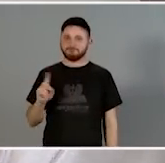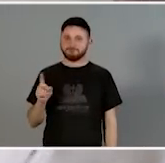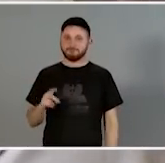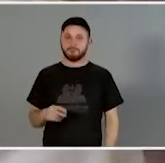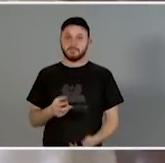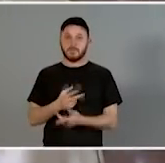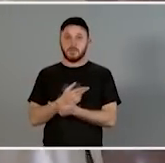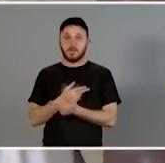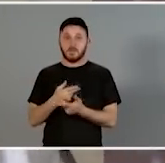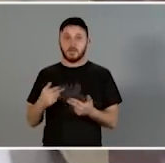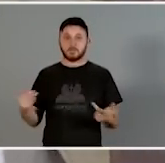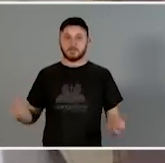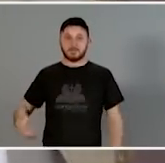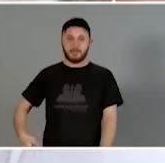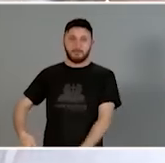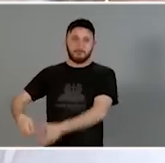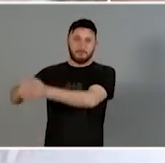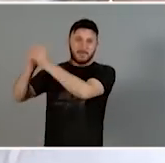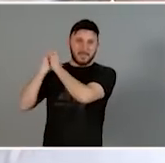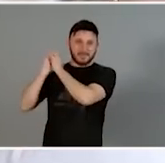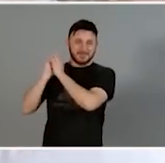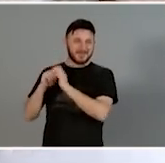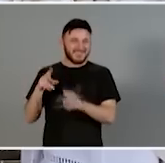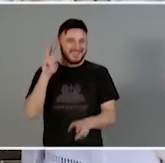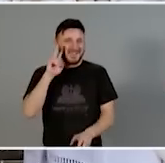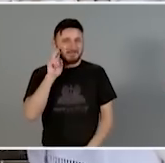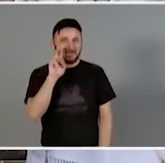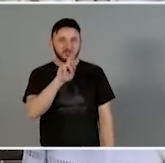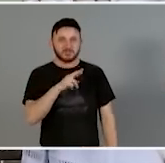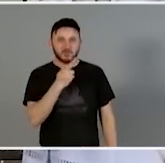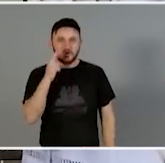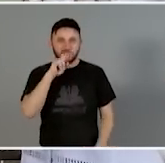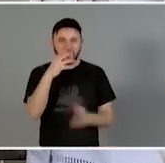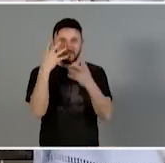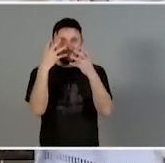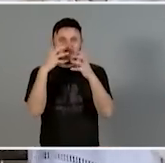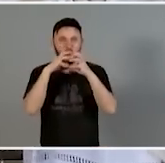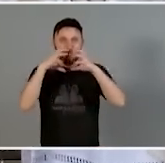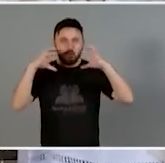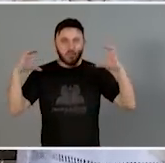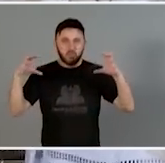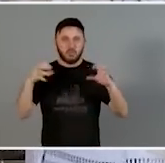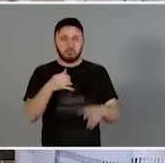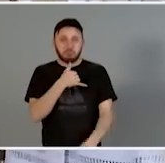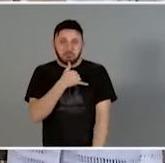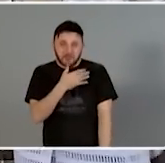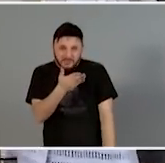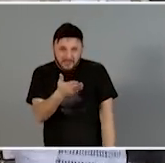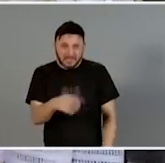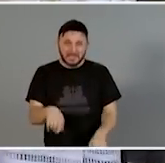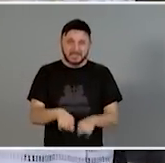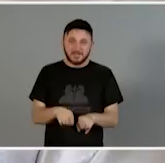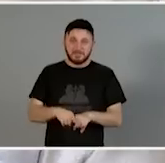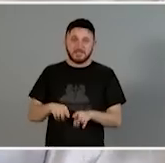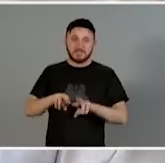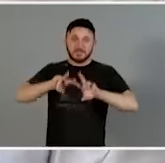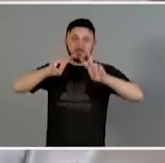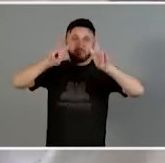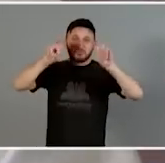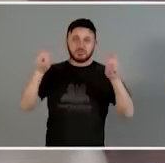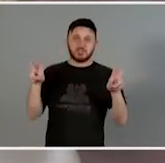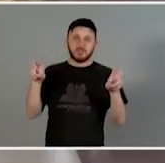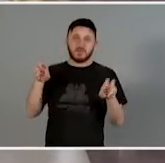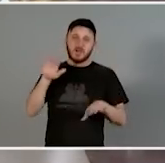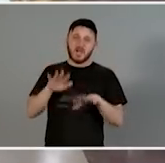Aquele peso, aquele sorvete seco que me causou tristeza, aquela situação que de repente